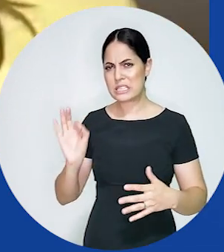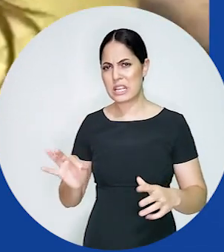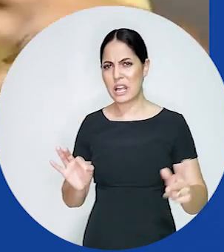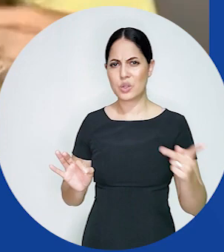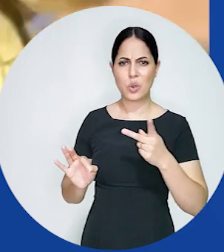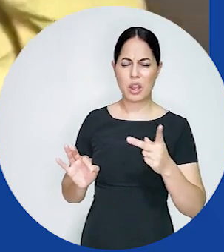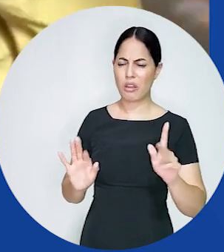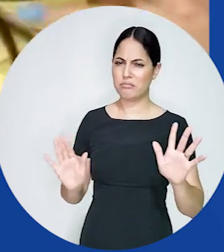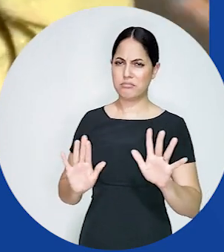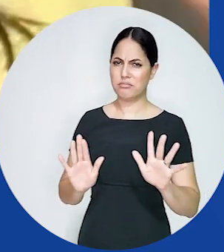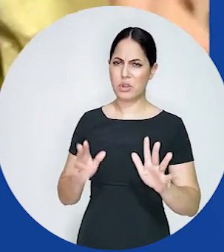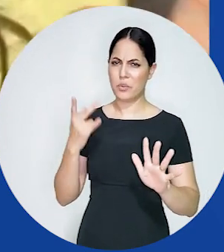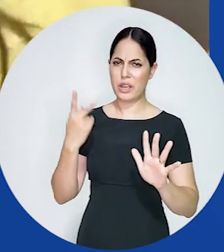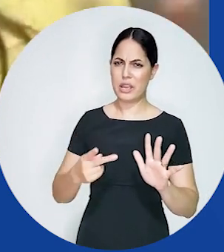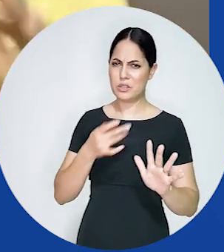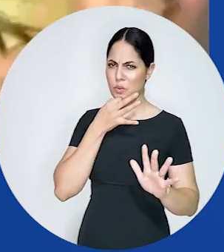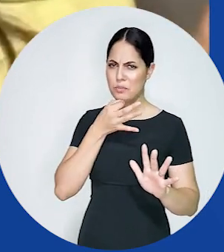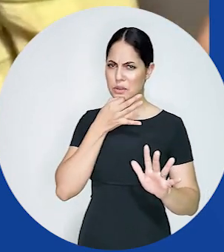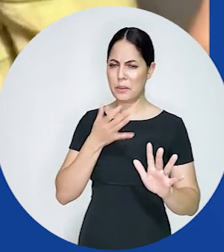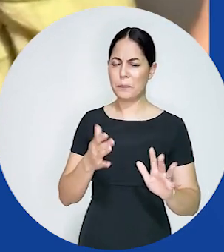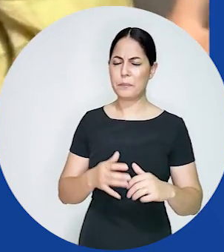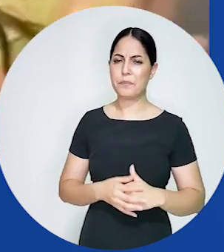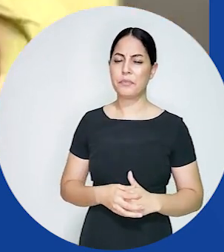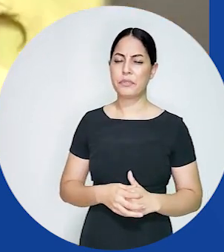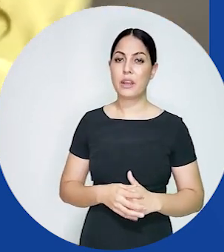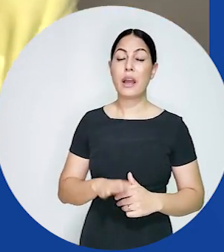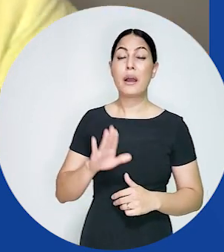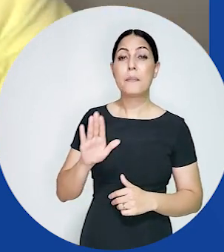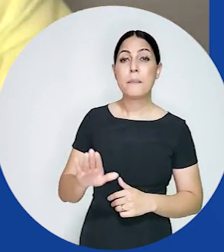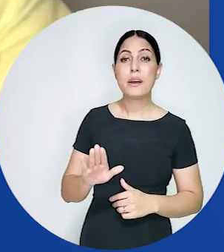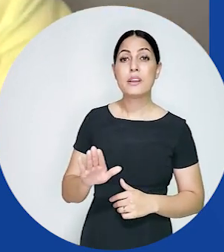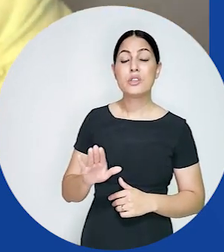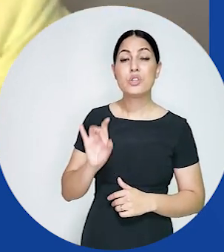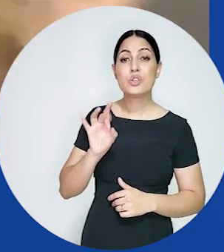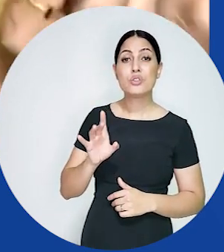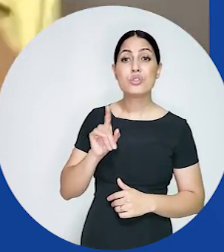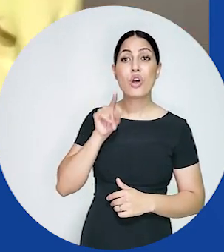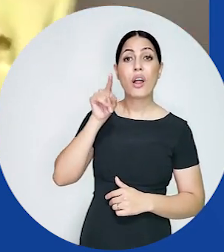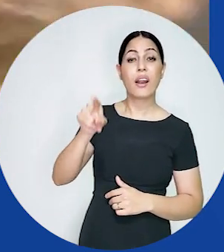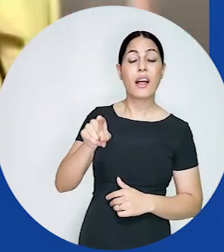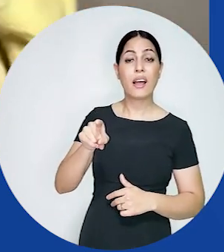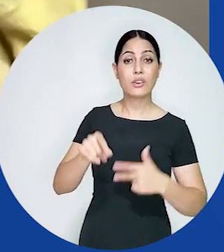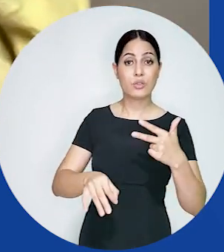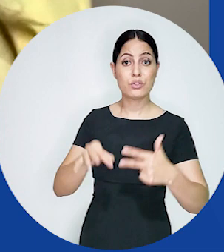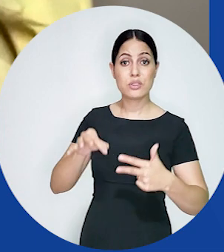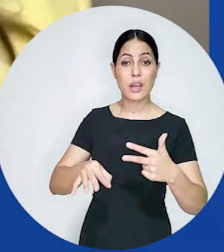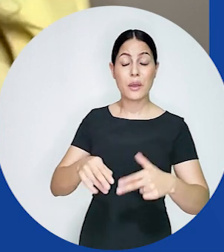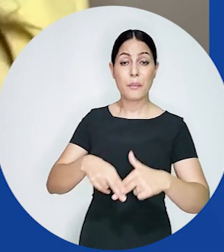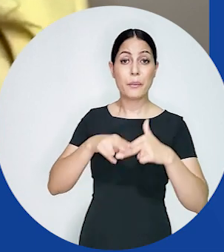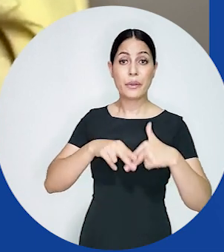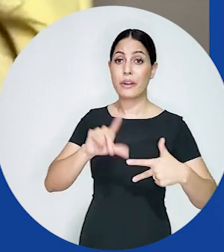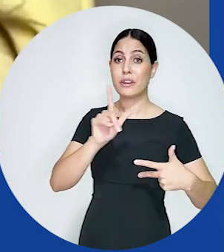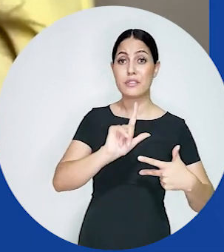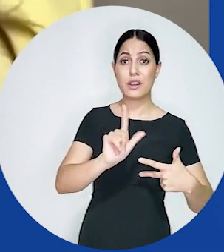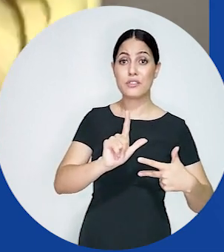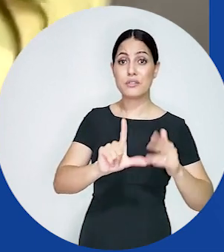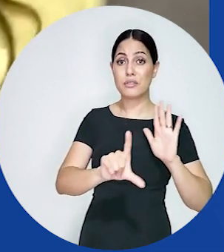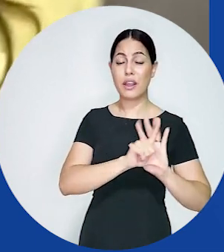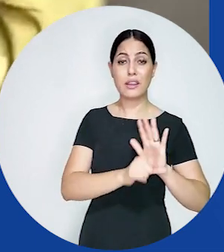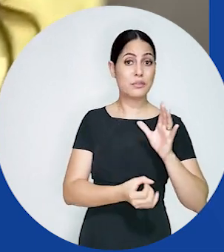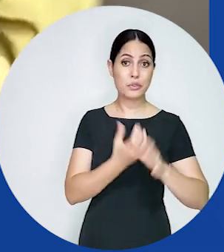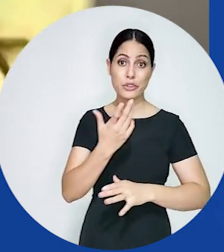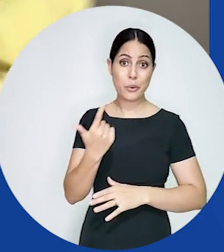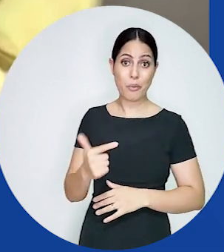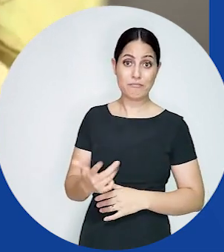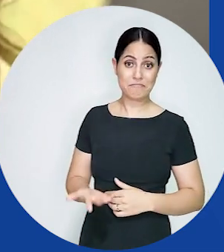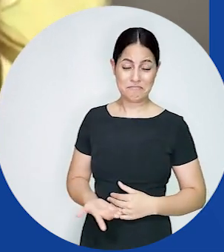mérito do acerto ou não da decisão, não acho que é esse o ponto. Mas essa questão só chega lá porque o